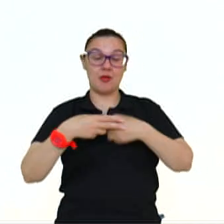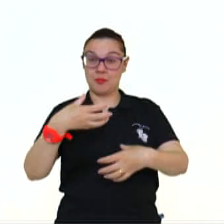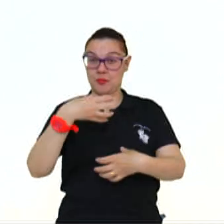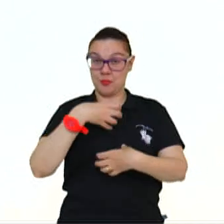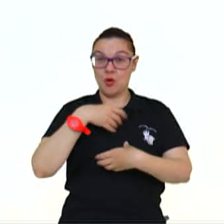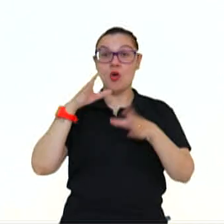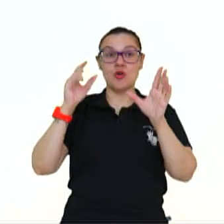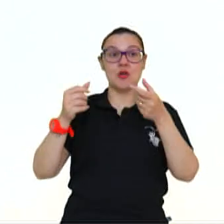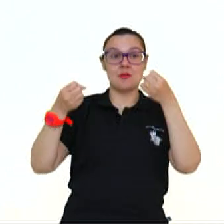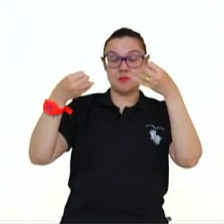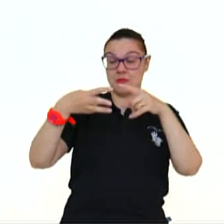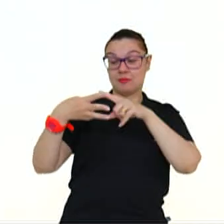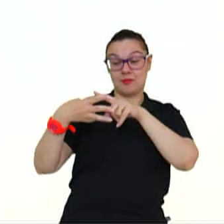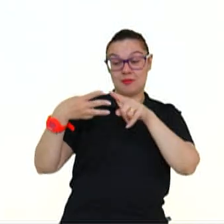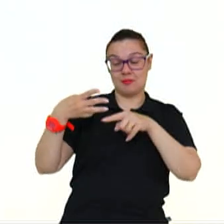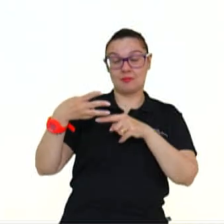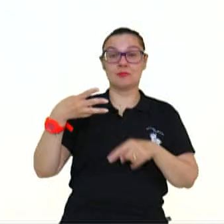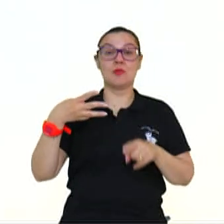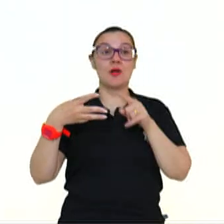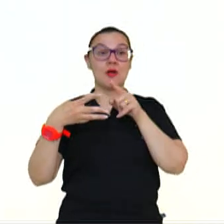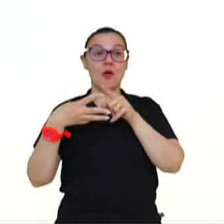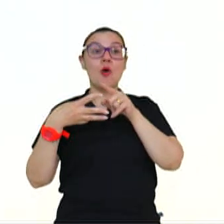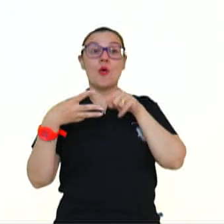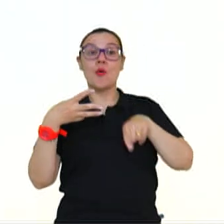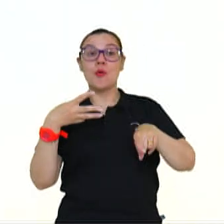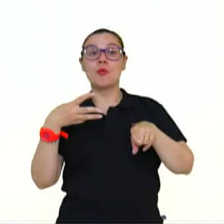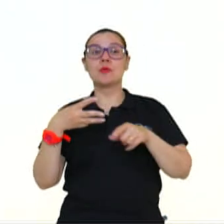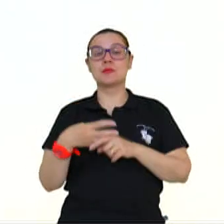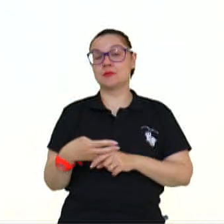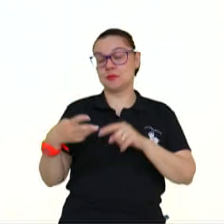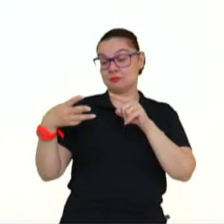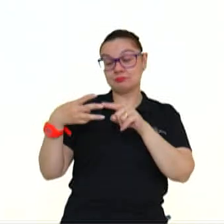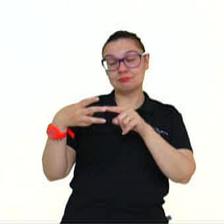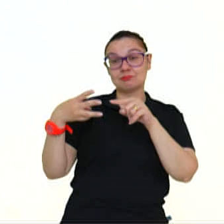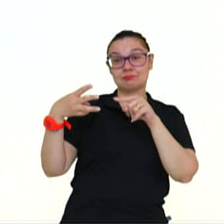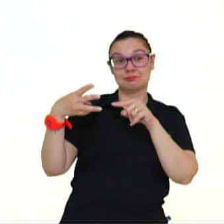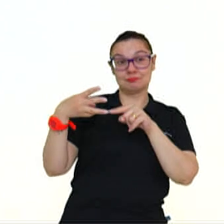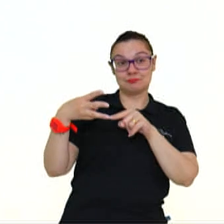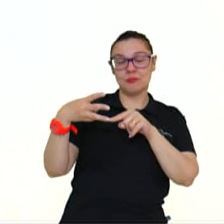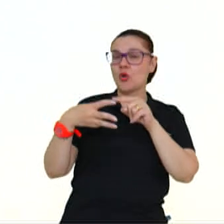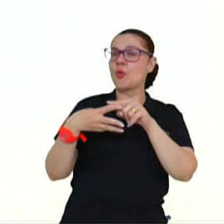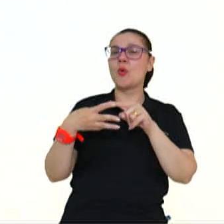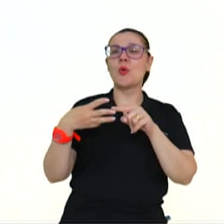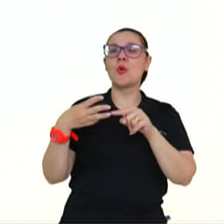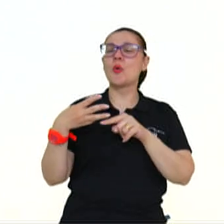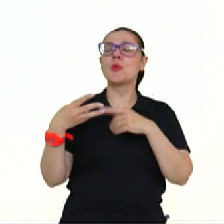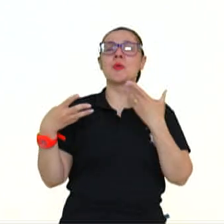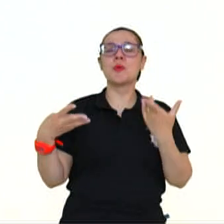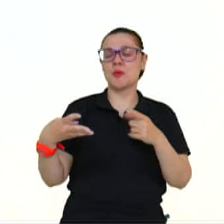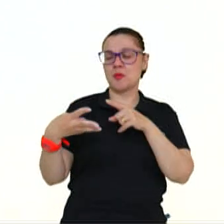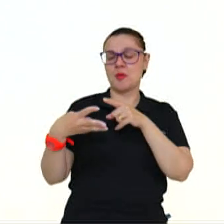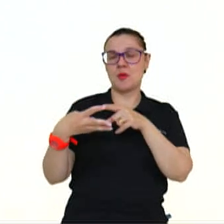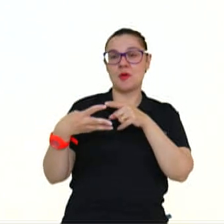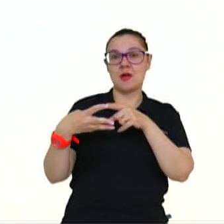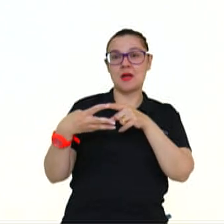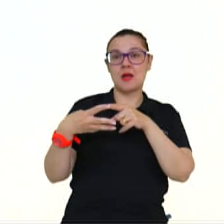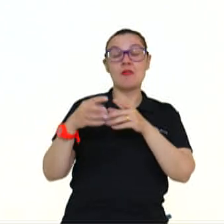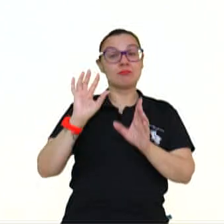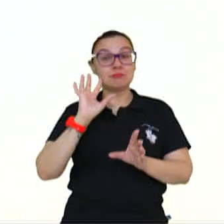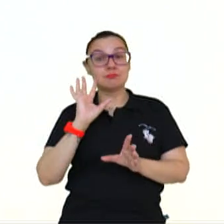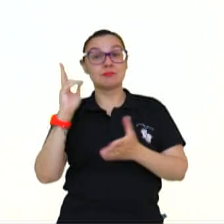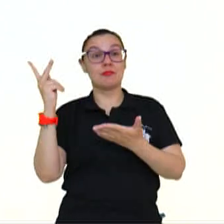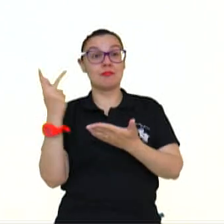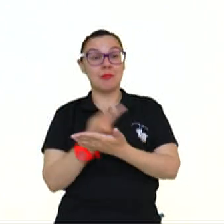temos, eu acabei de falar para vocês, 3 modos. Temos o indicativo, temos o subjuntivo, temos o imperativo. Indicativo, expressa